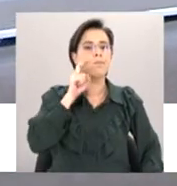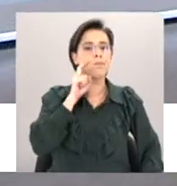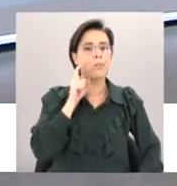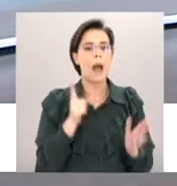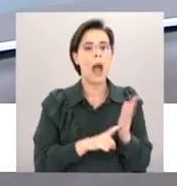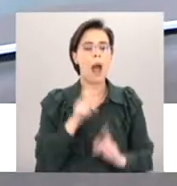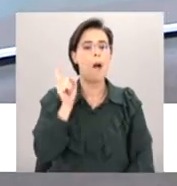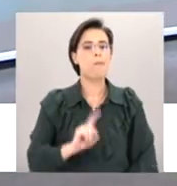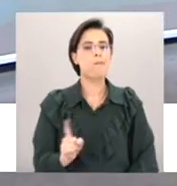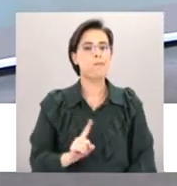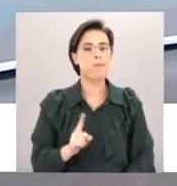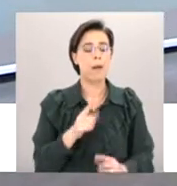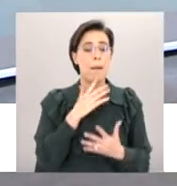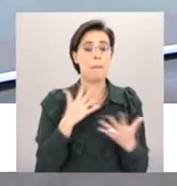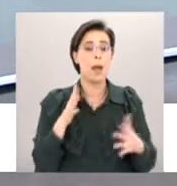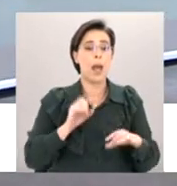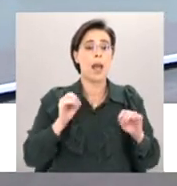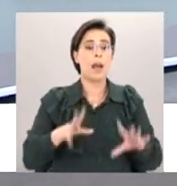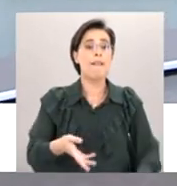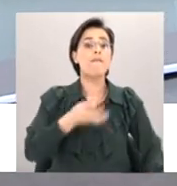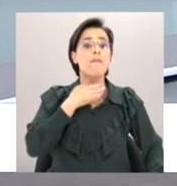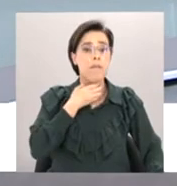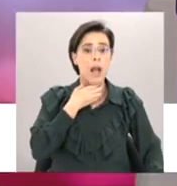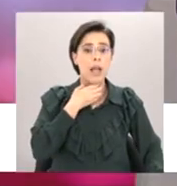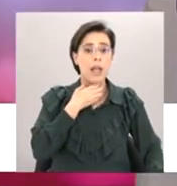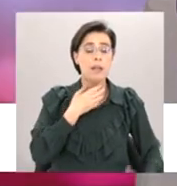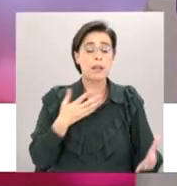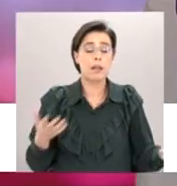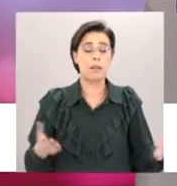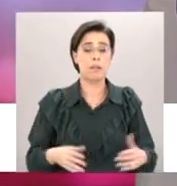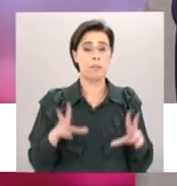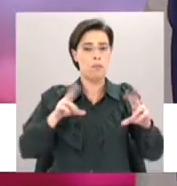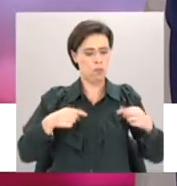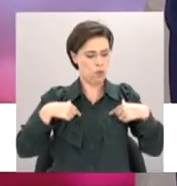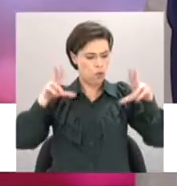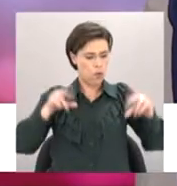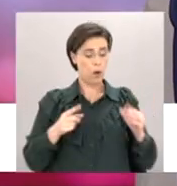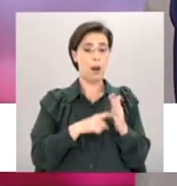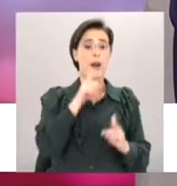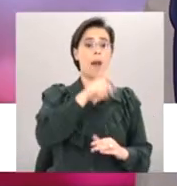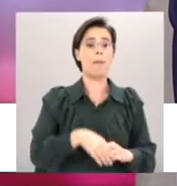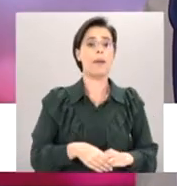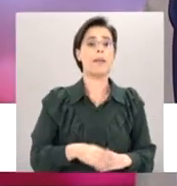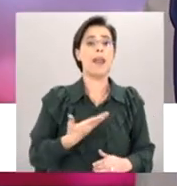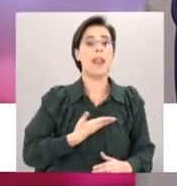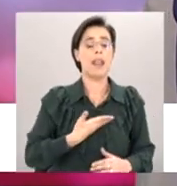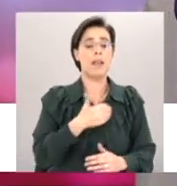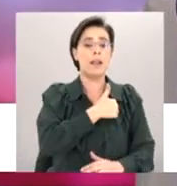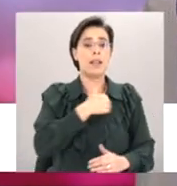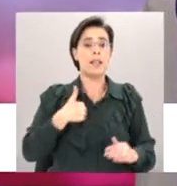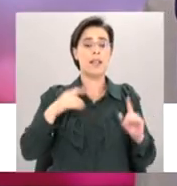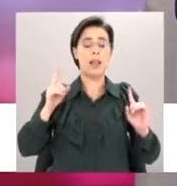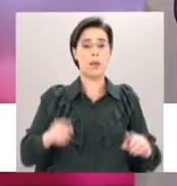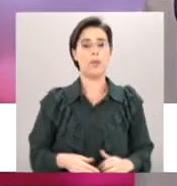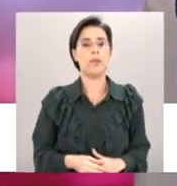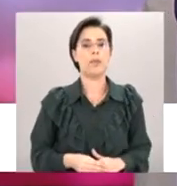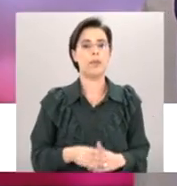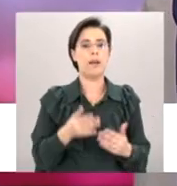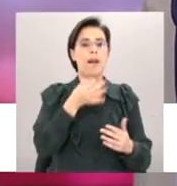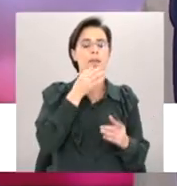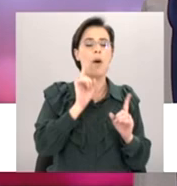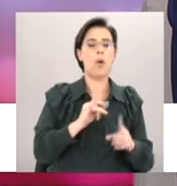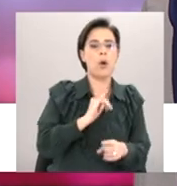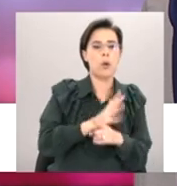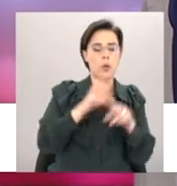o sistema americano porque a maior causa de falências na nos Estados Unidos é precisamente as dívidas da saúde e eu também tenho